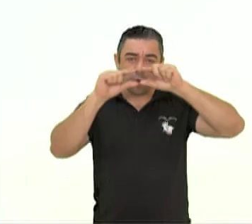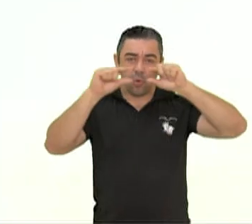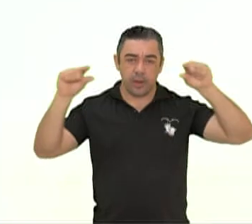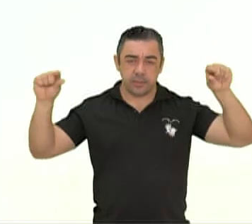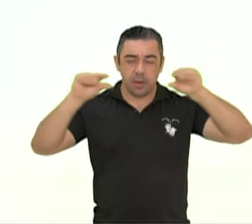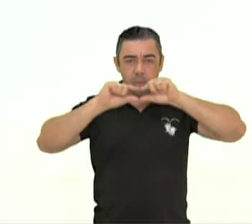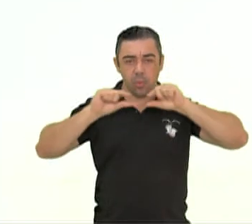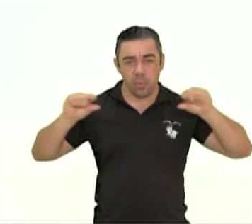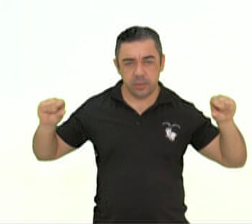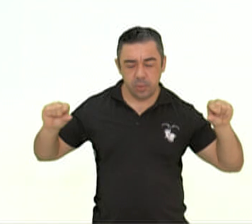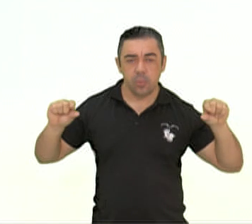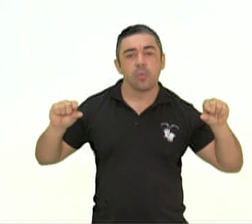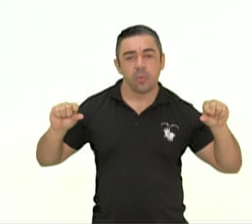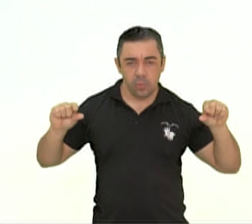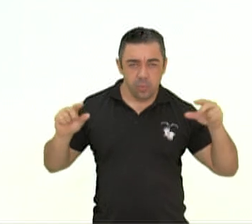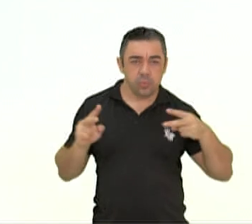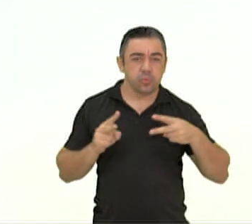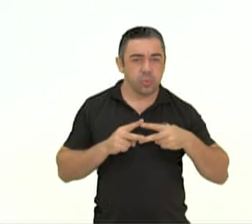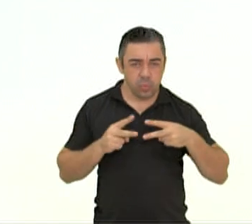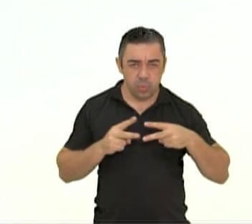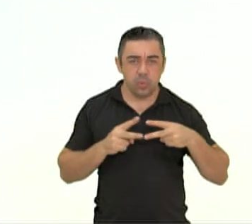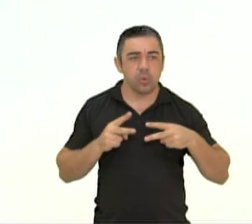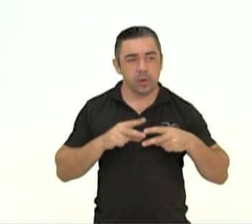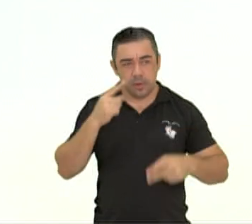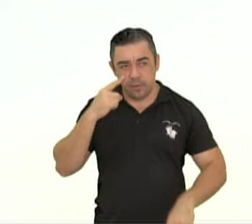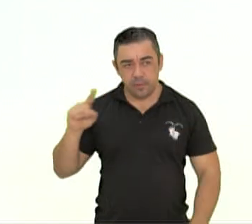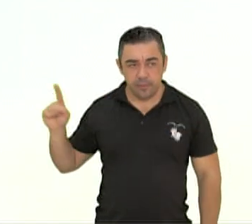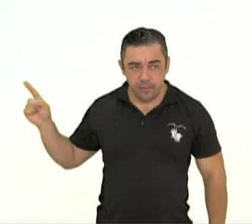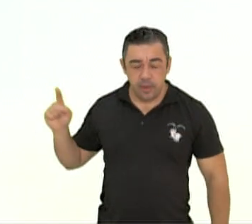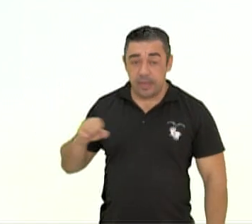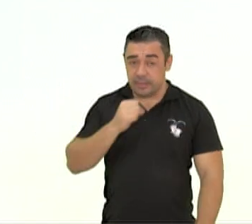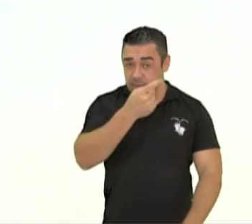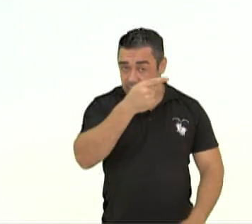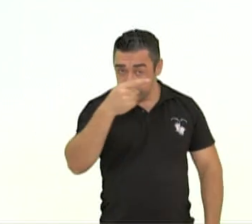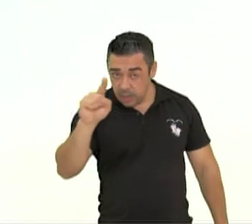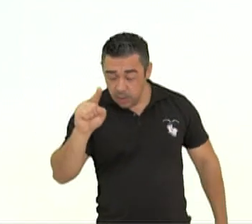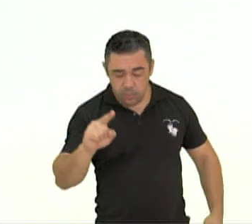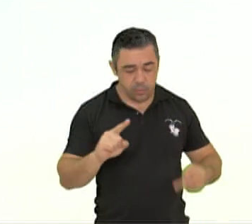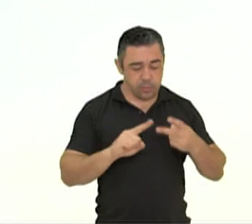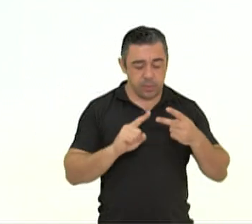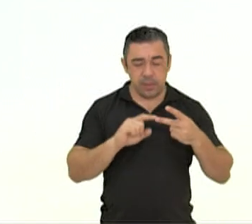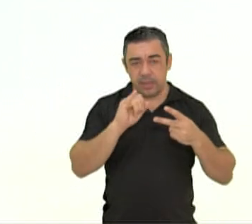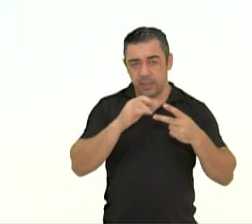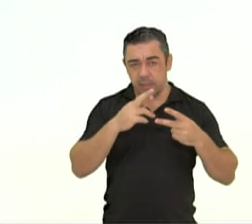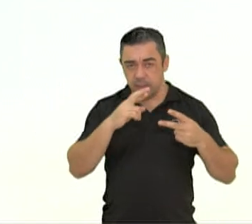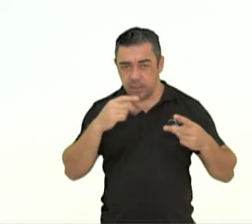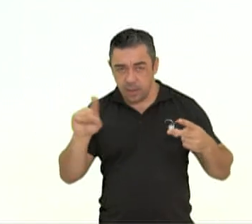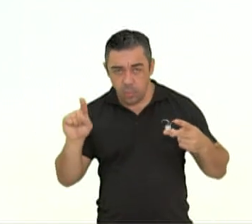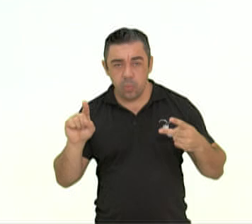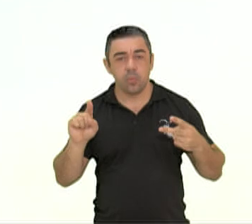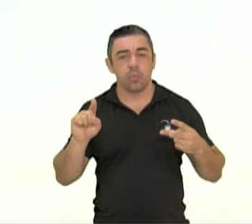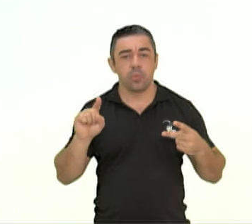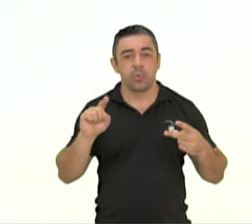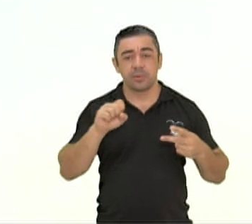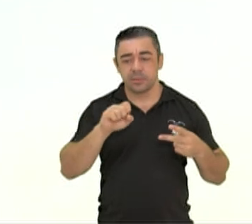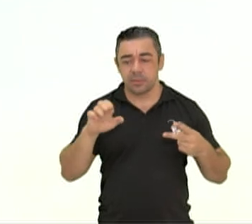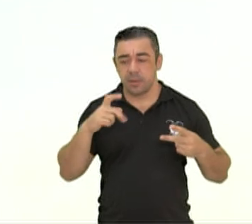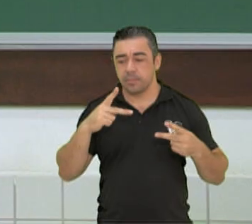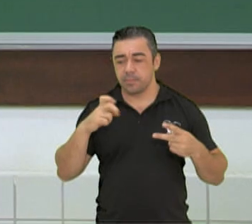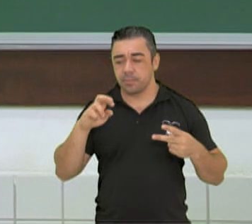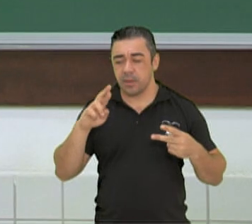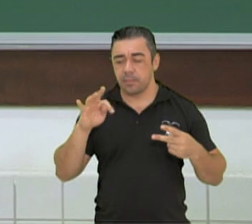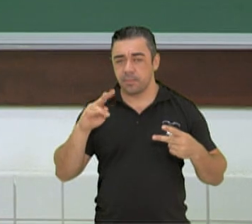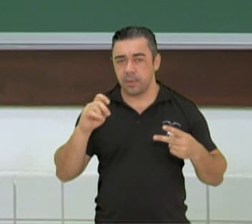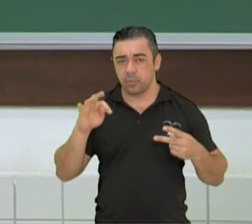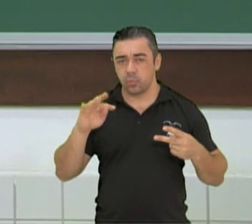2 orações. Aí, né, verifico ali o são e irão se perpetuar. Não dá para errar,